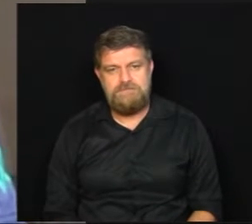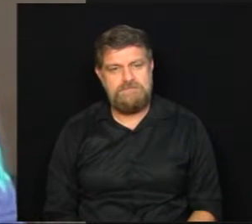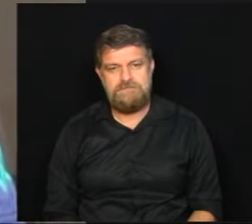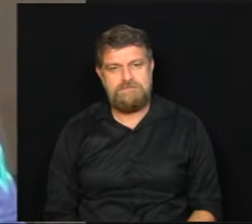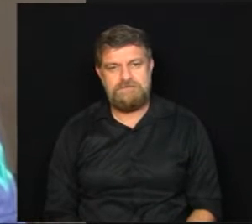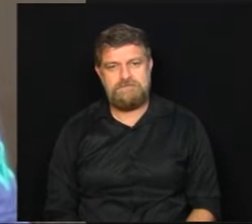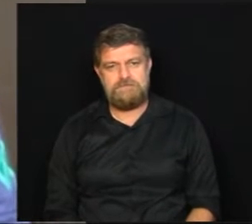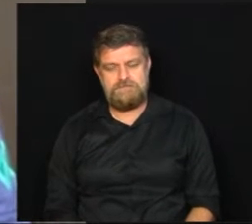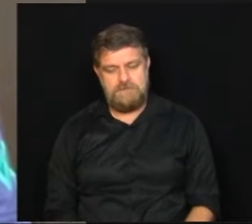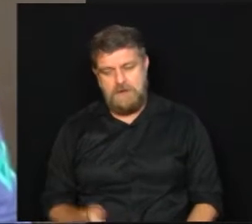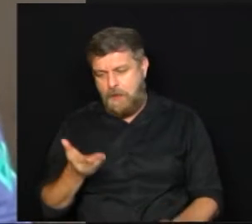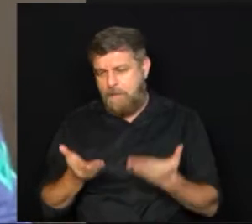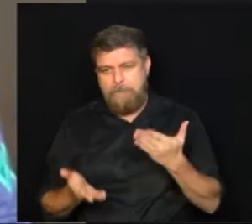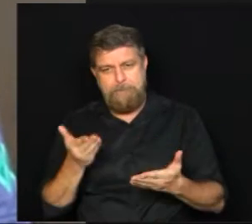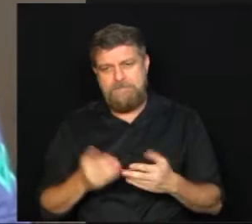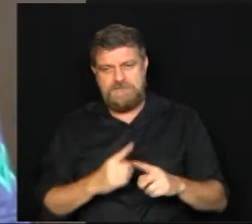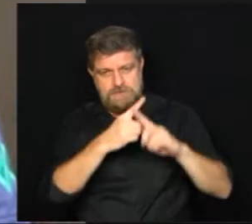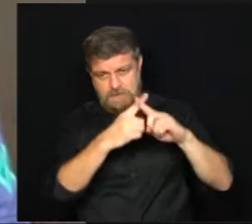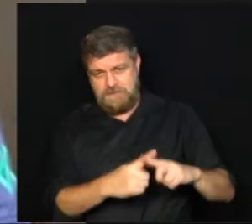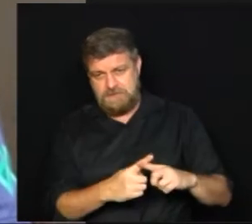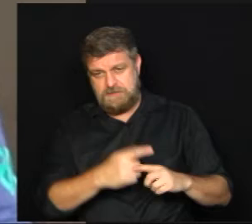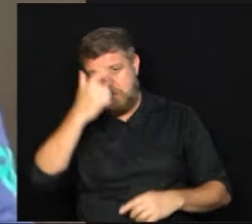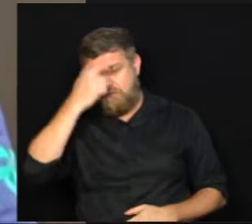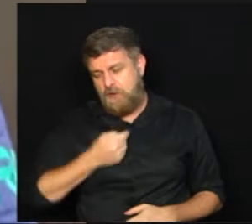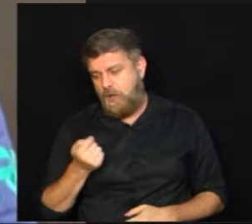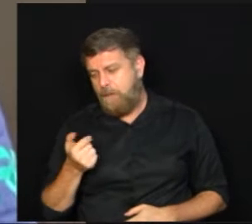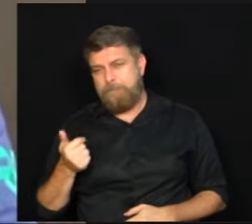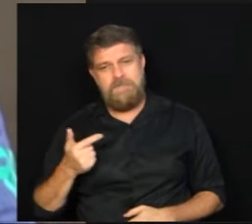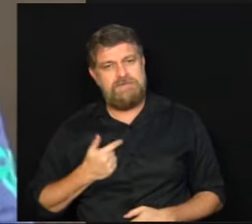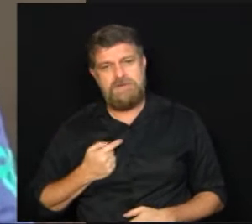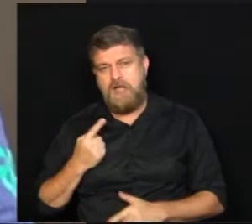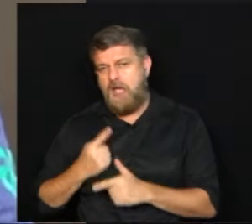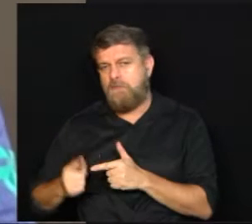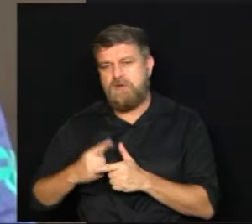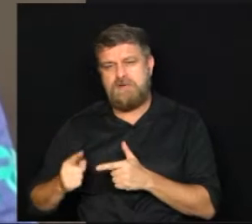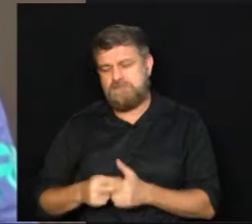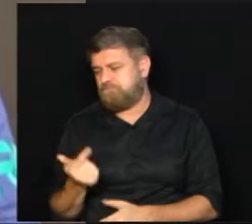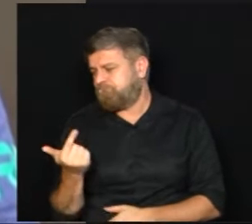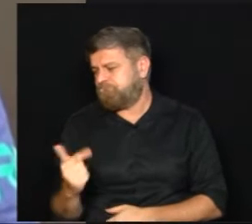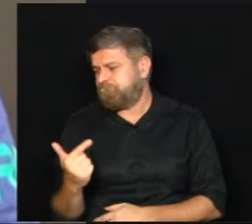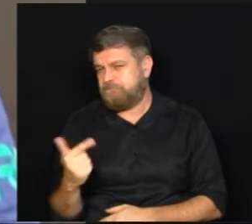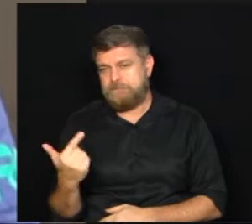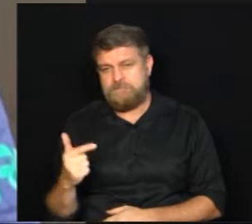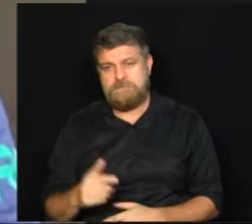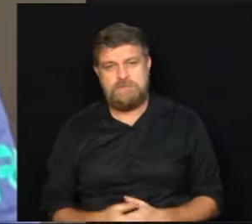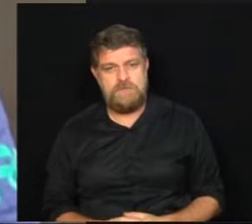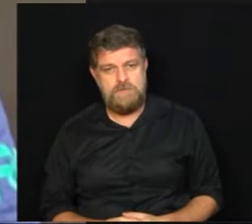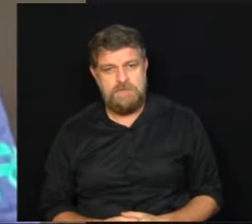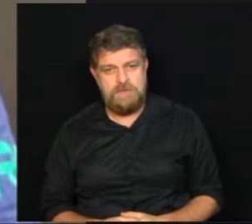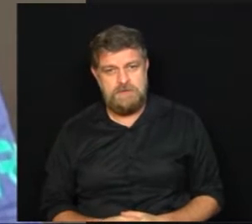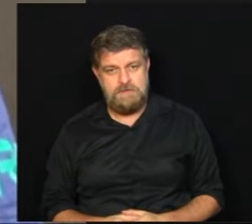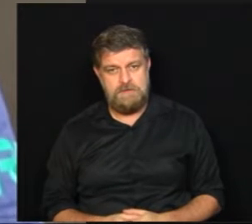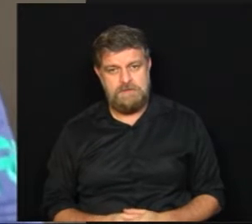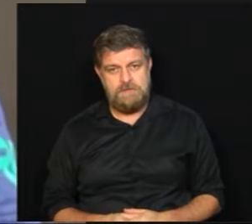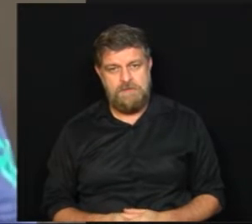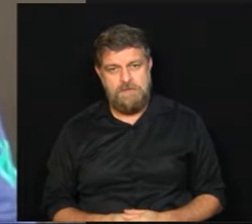peso em competição. Sou uma das poucas atletas que não tem problema de bater o peso em competição. Tá. E eu gosto